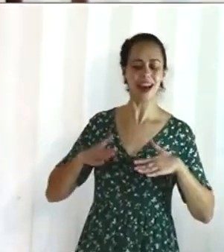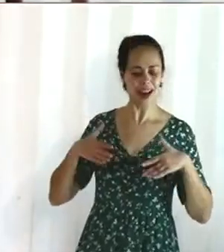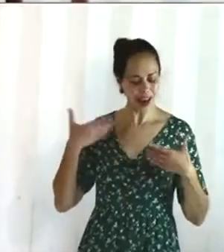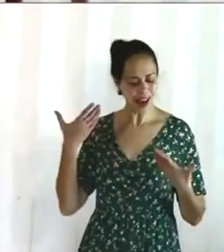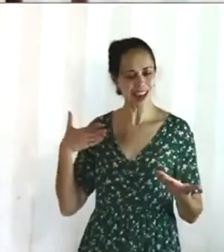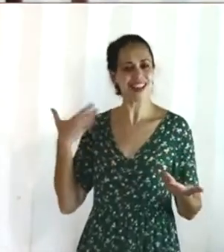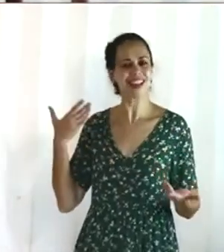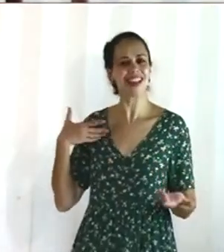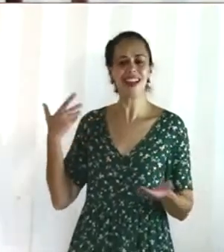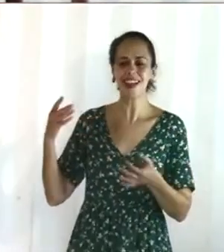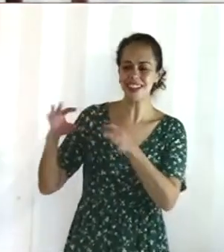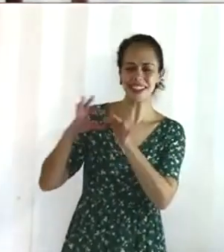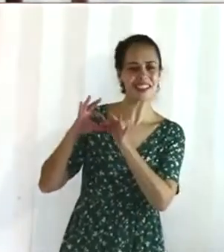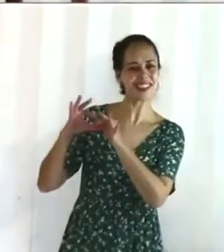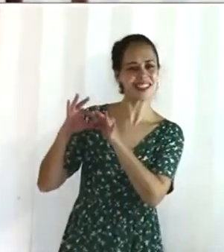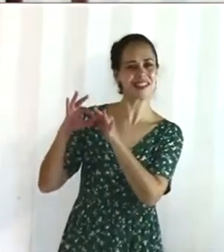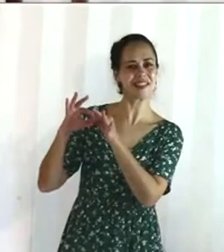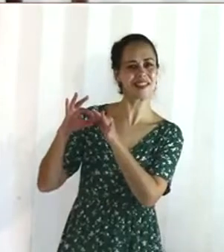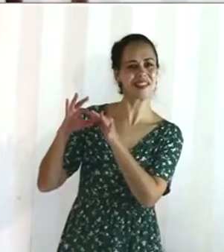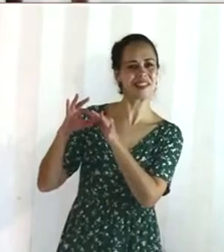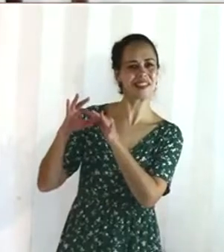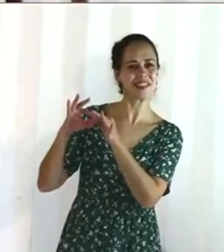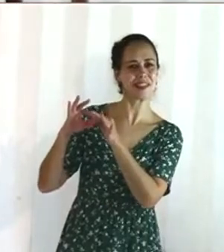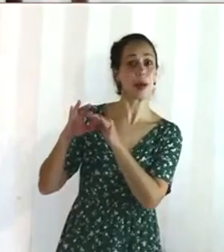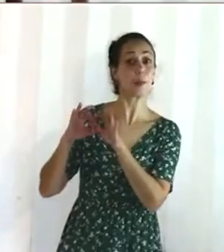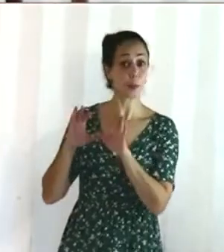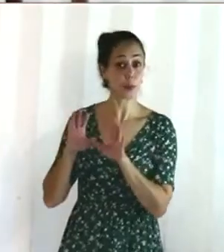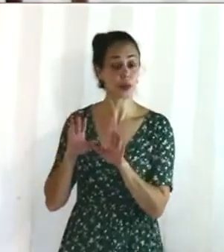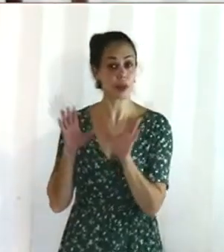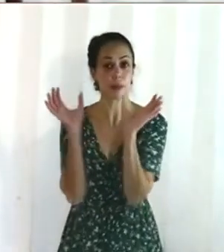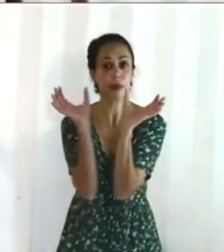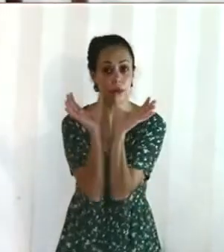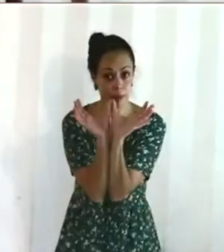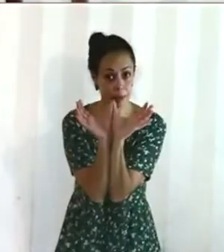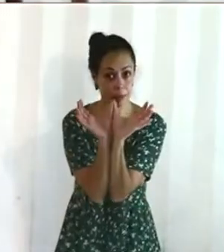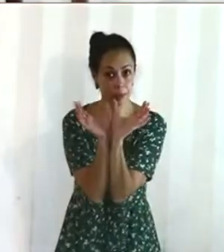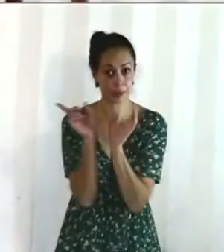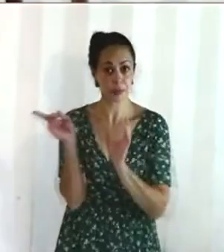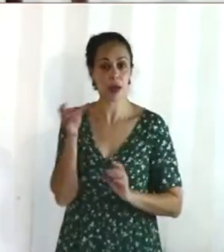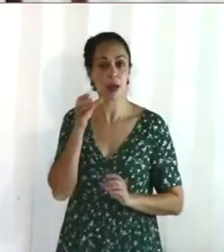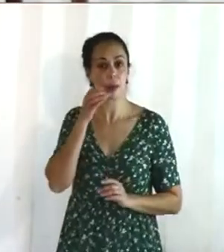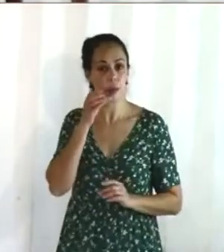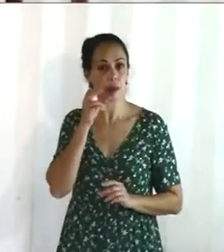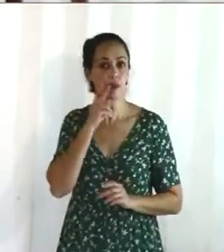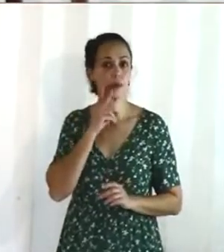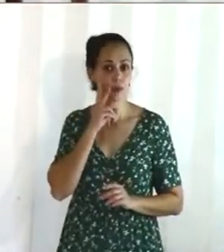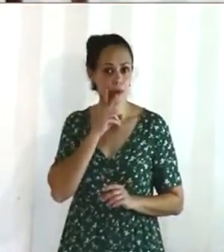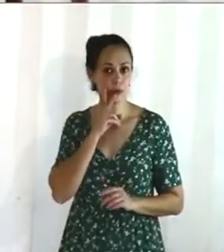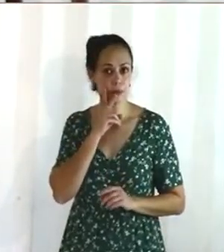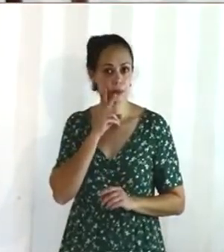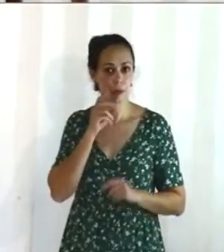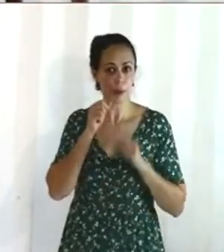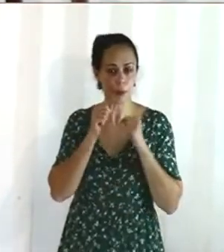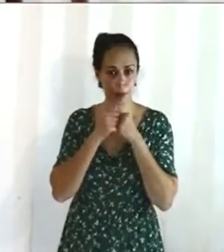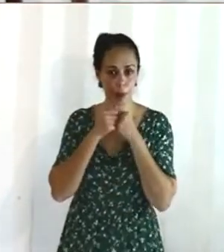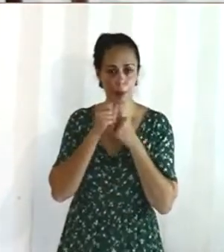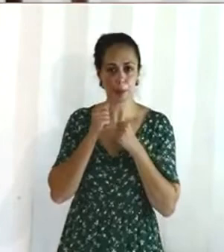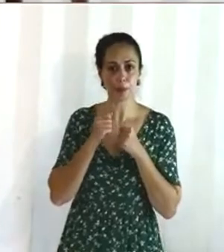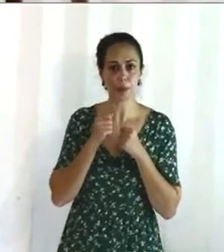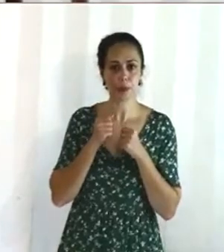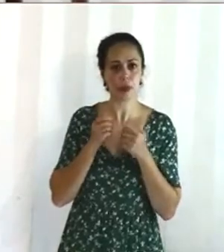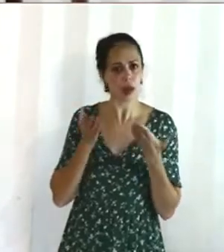A Santa Ceia, que nós vamos participar daqui a pouco, é justamente esse momento de lembrarmos